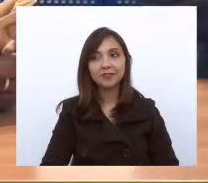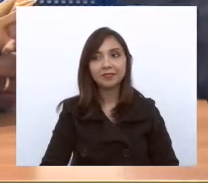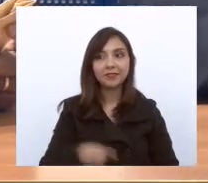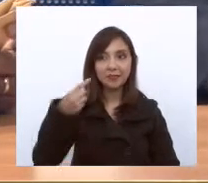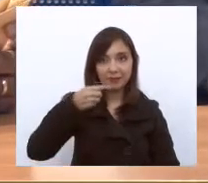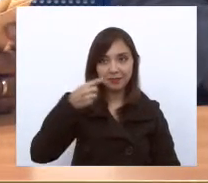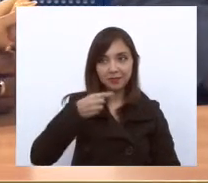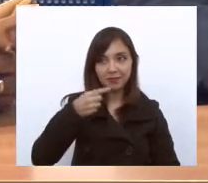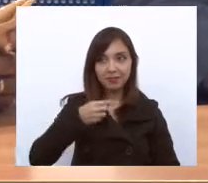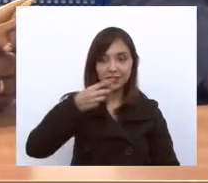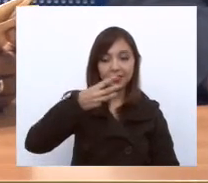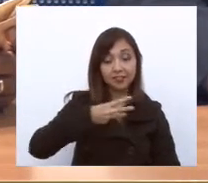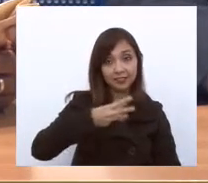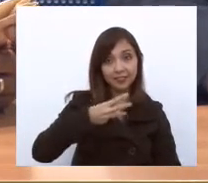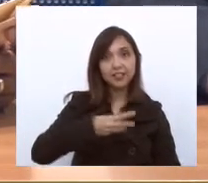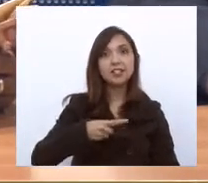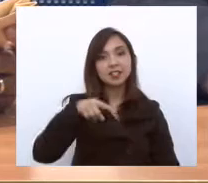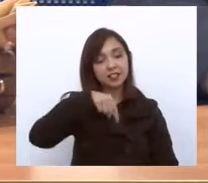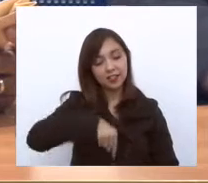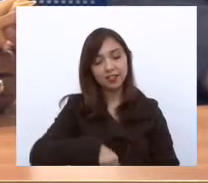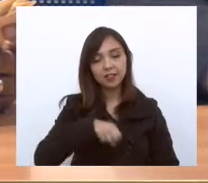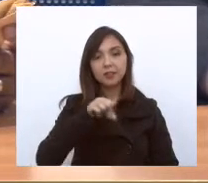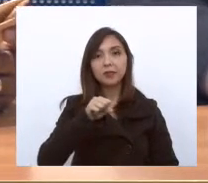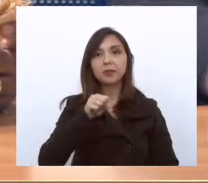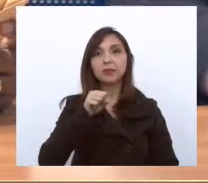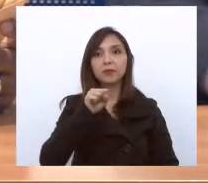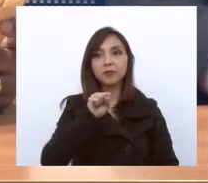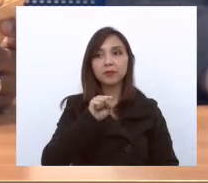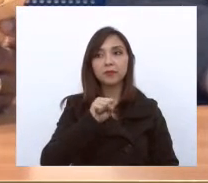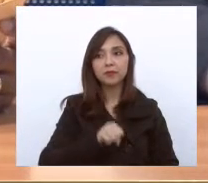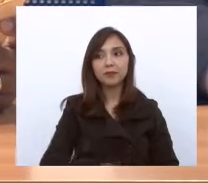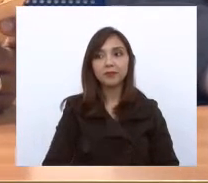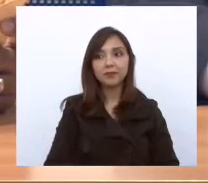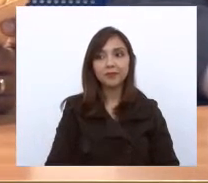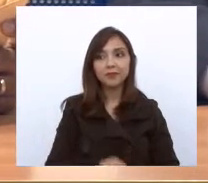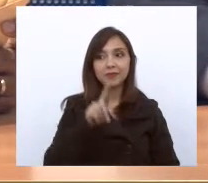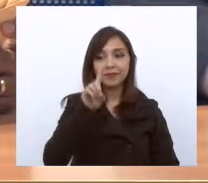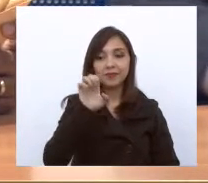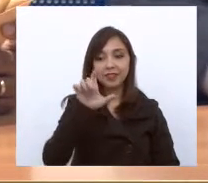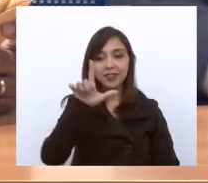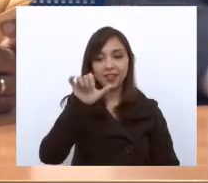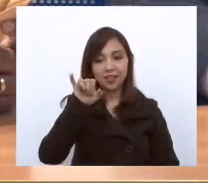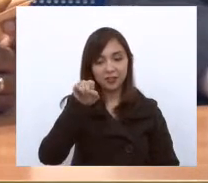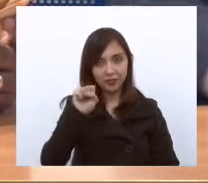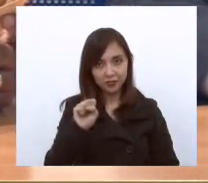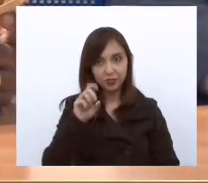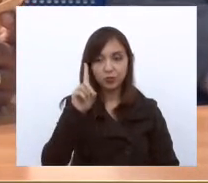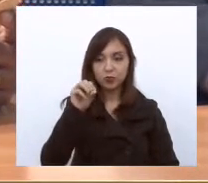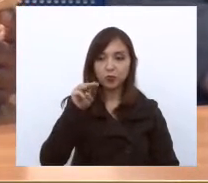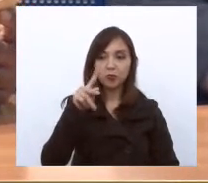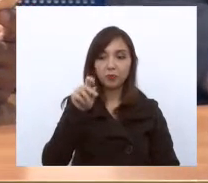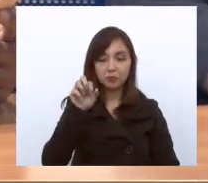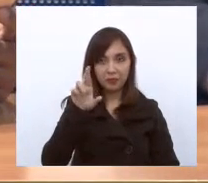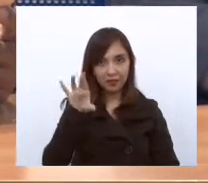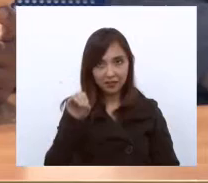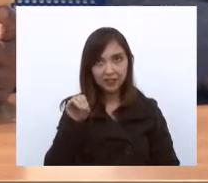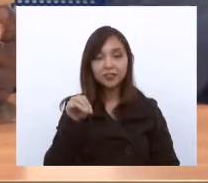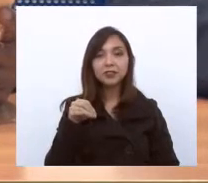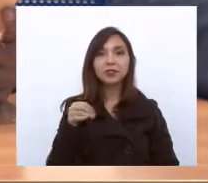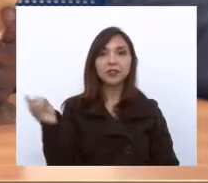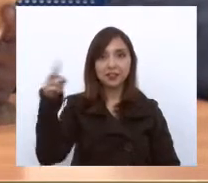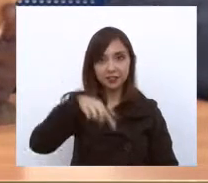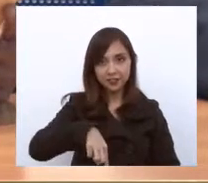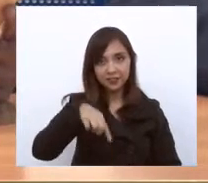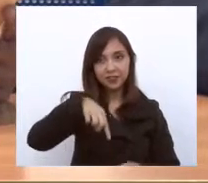Os primeiros a terceiro suplente do PSDC, senhores Ézio Balbino, Gilberto, Dom Pedro e Kleber Moacir da Silva, compareceram a